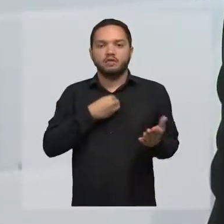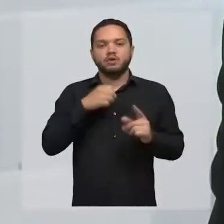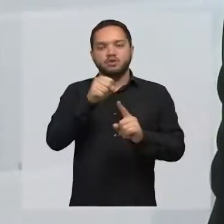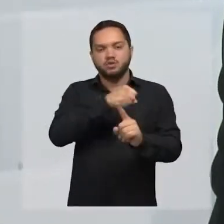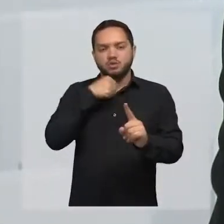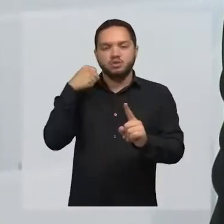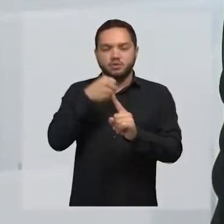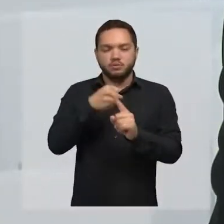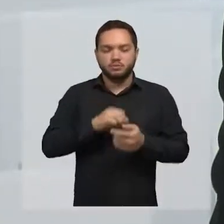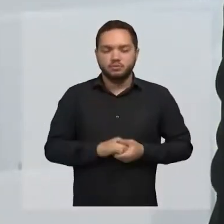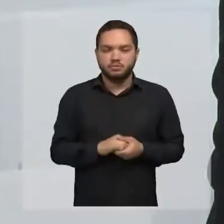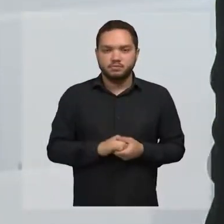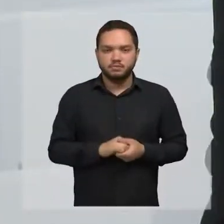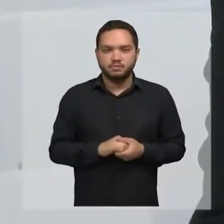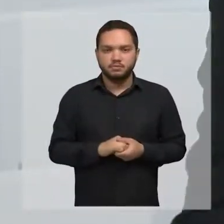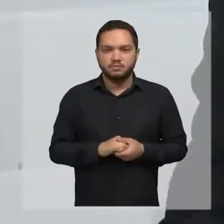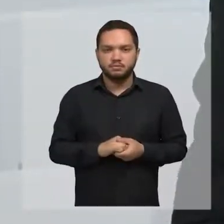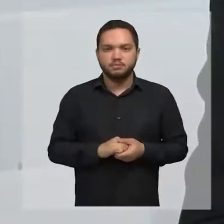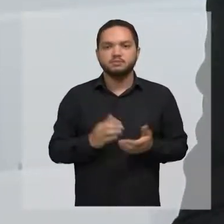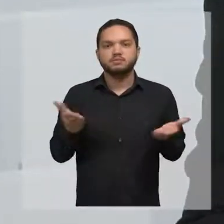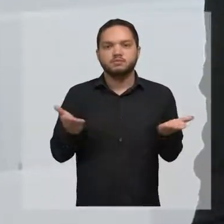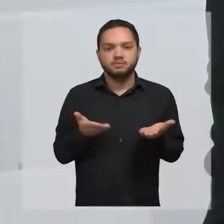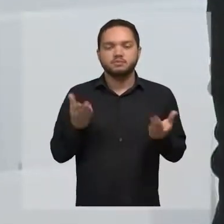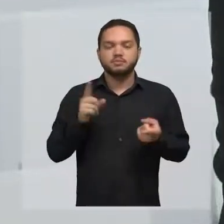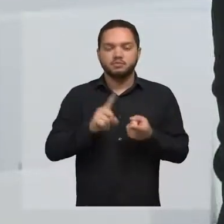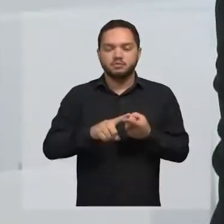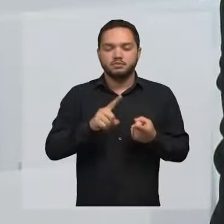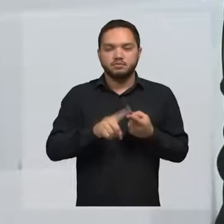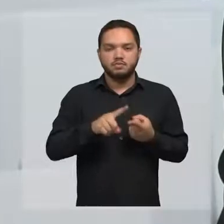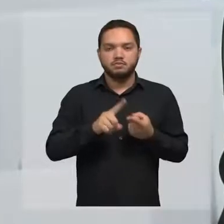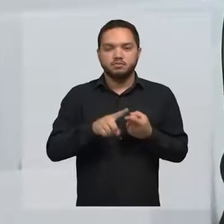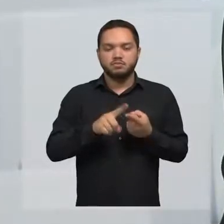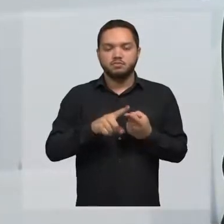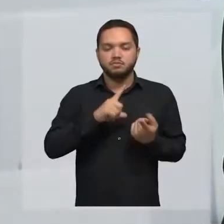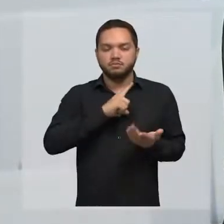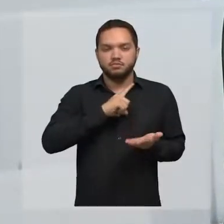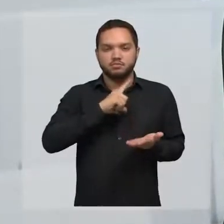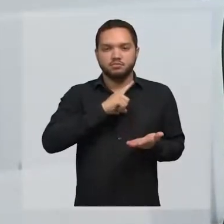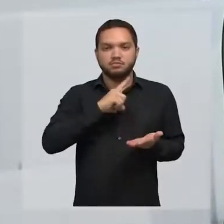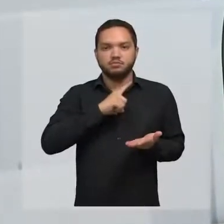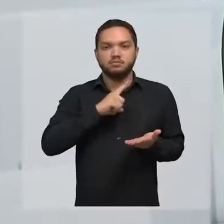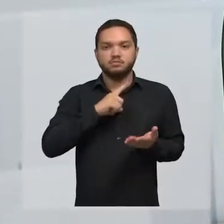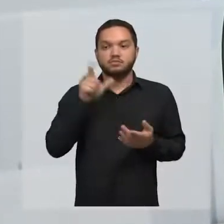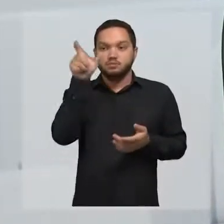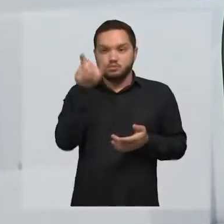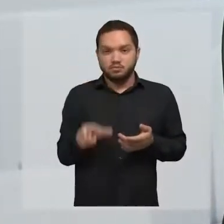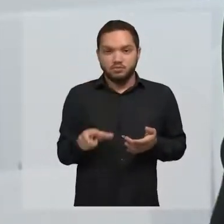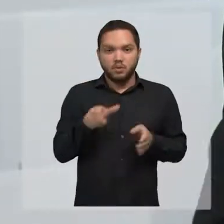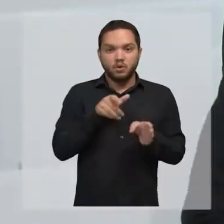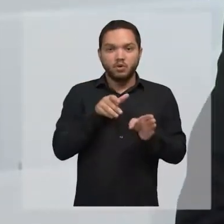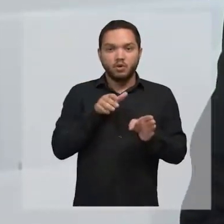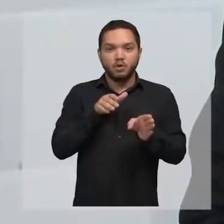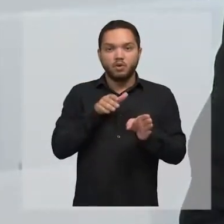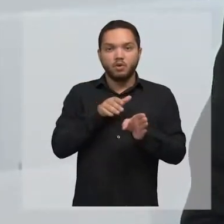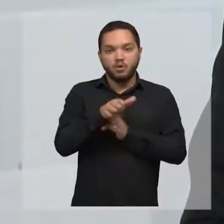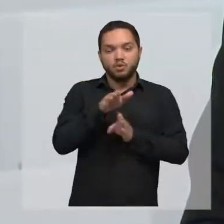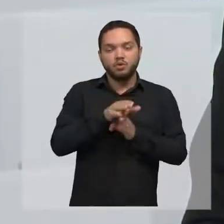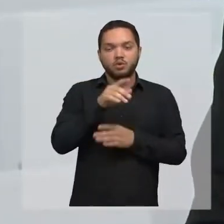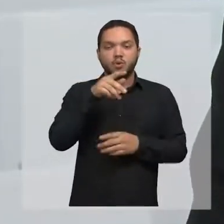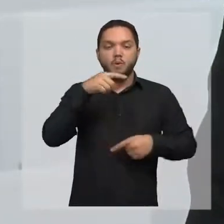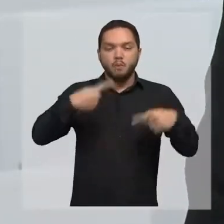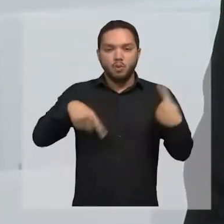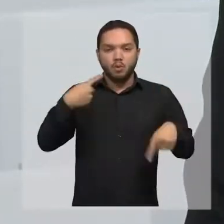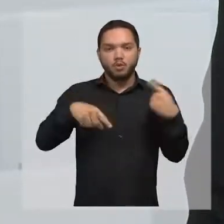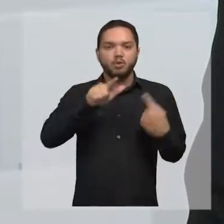vida social. Nós vamos também ter a importante análise do consultor político